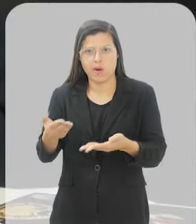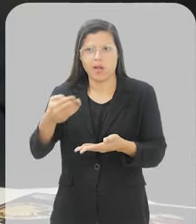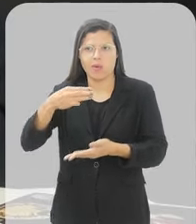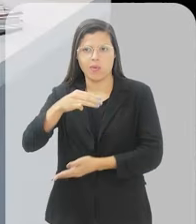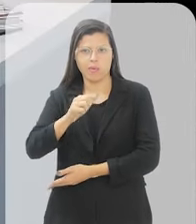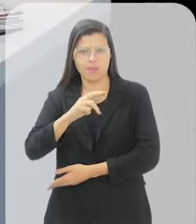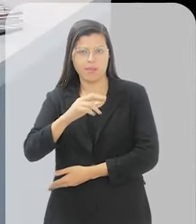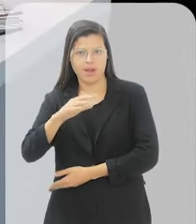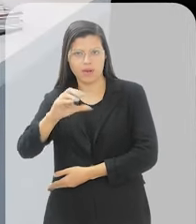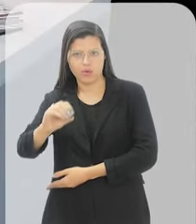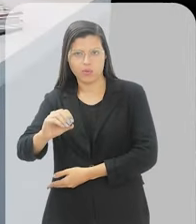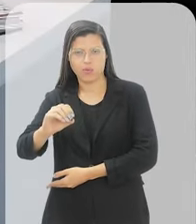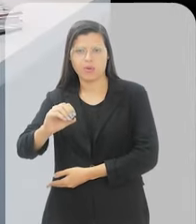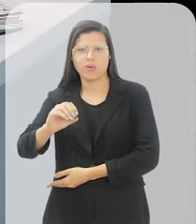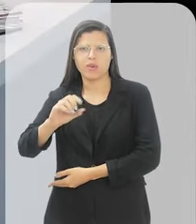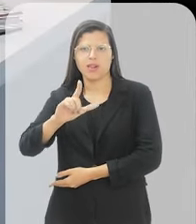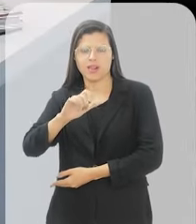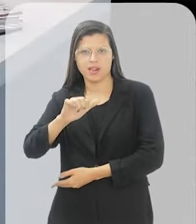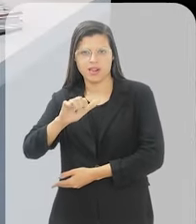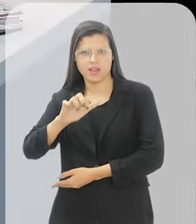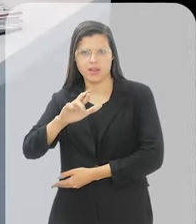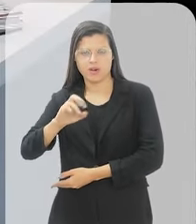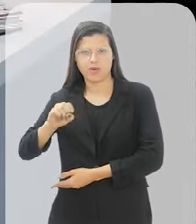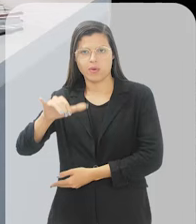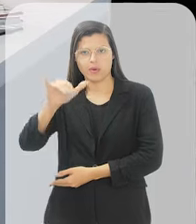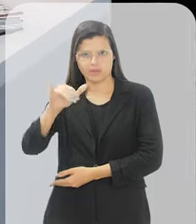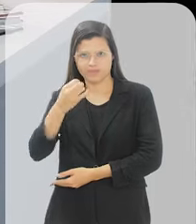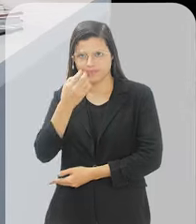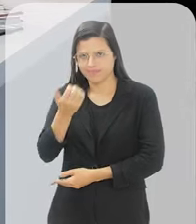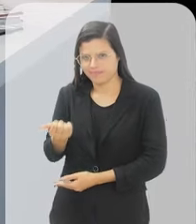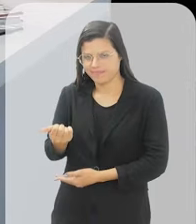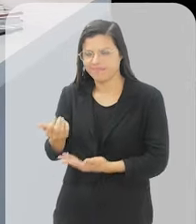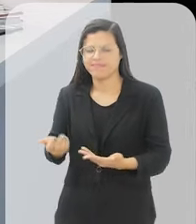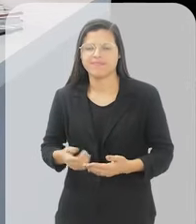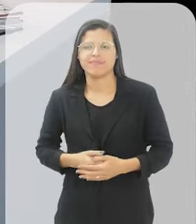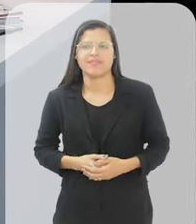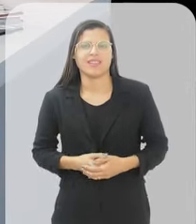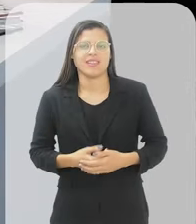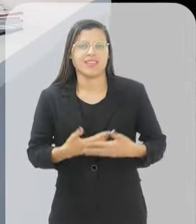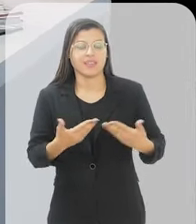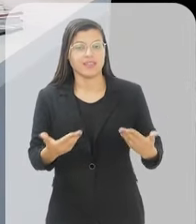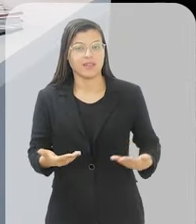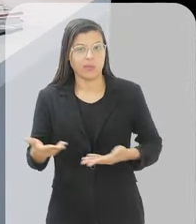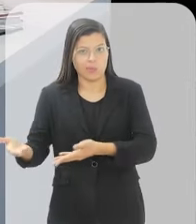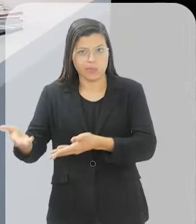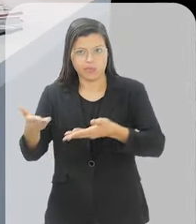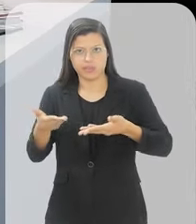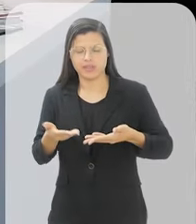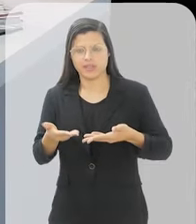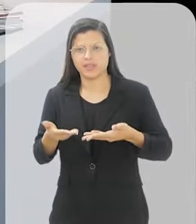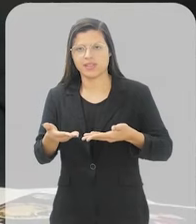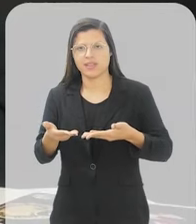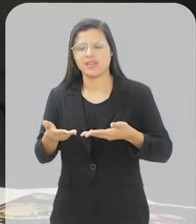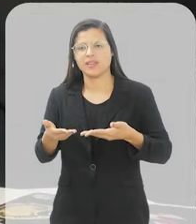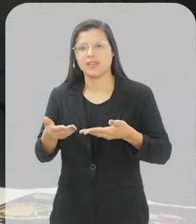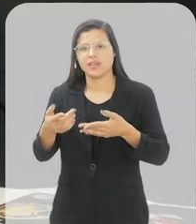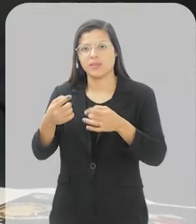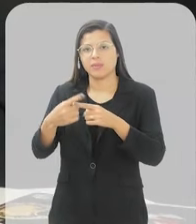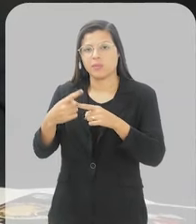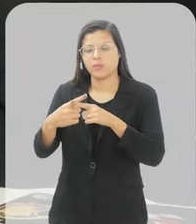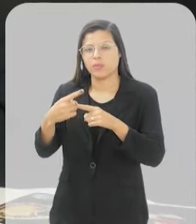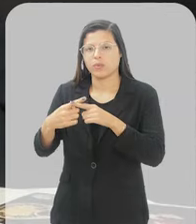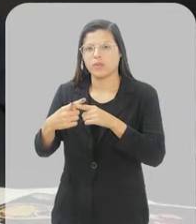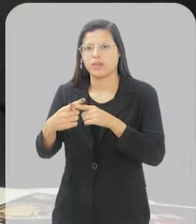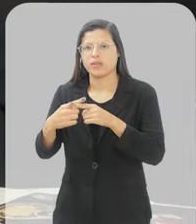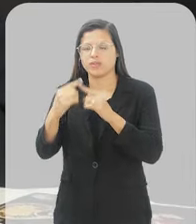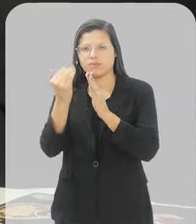Leroy. Tudo bom, Marco? Tudo bem? Tudo bem. Marco, eu trouxe você aqui porque o nosso